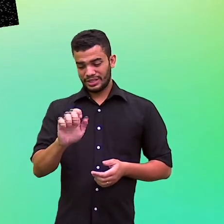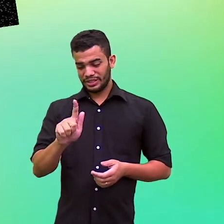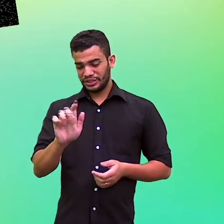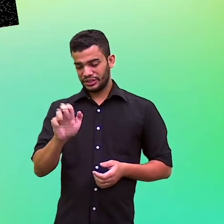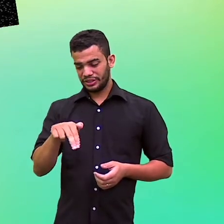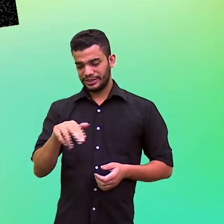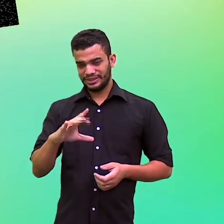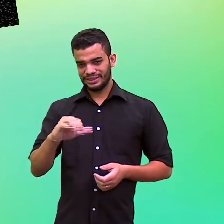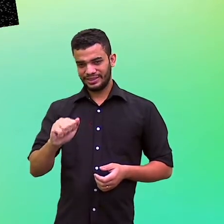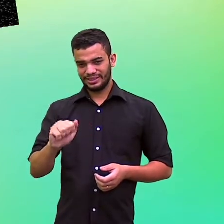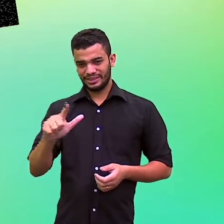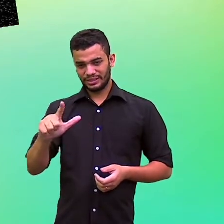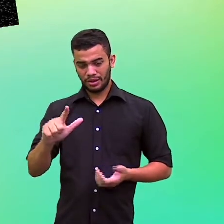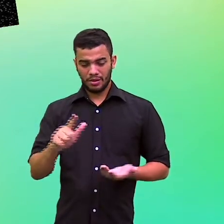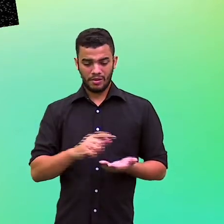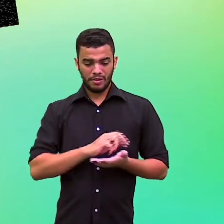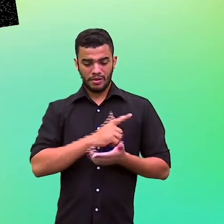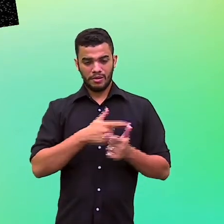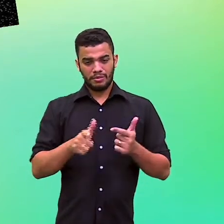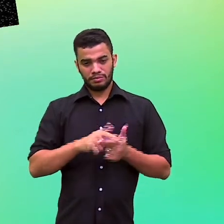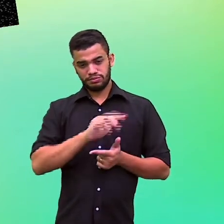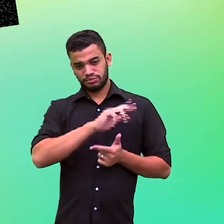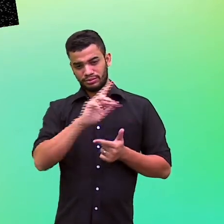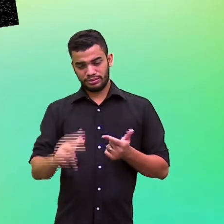constante transição.